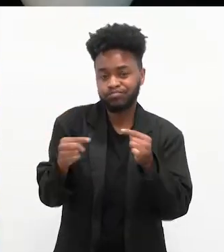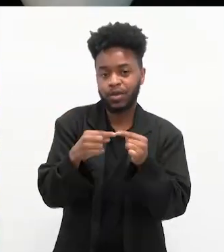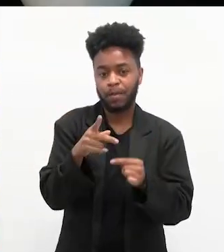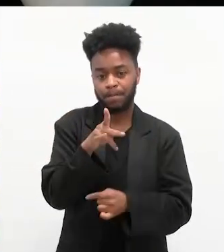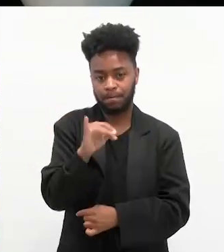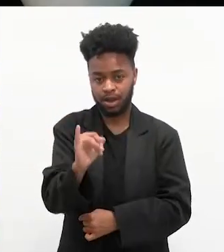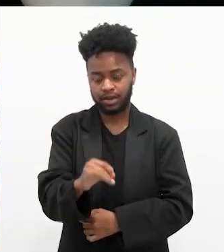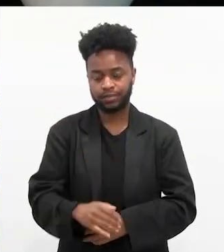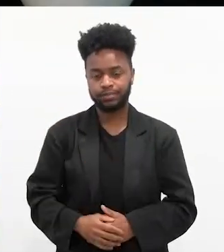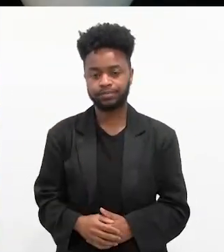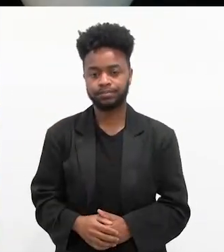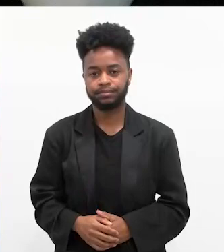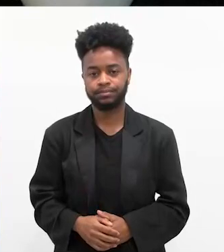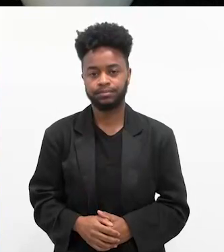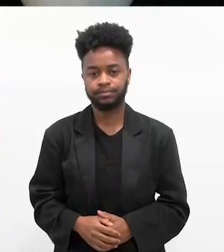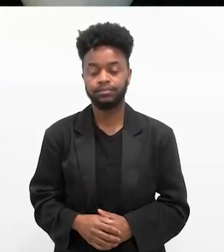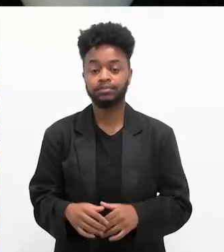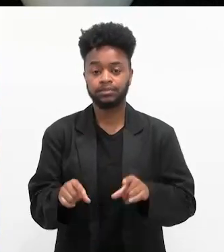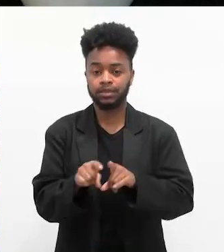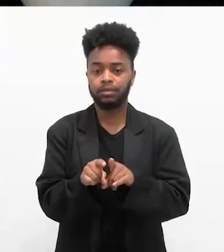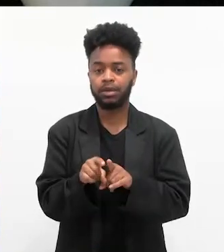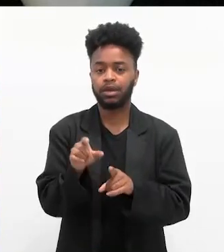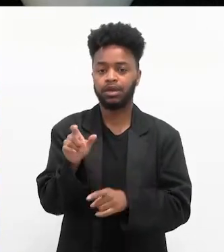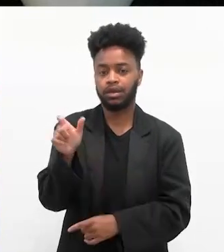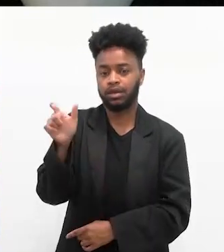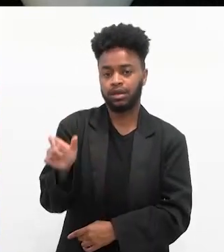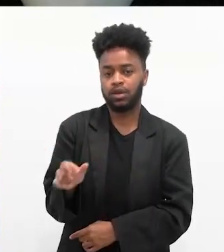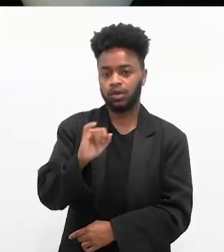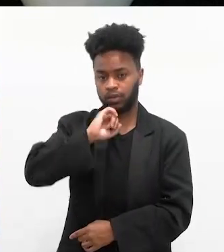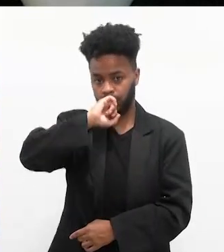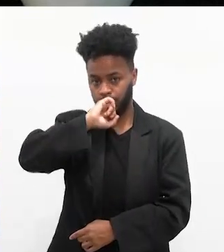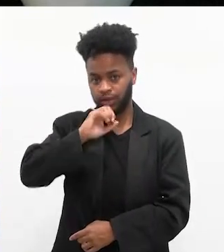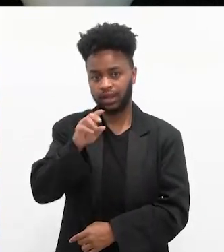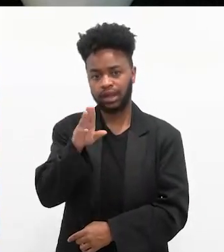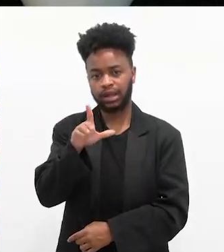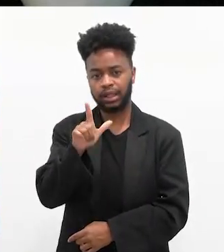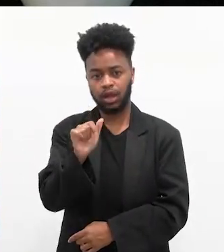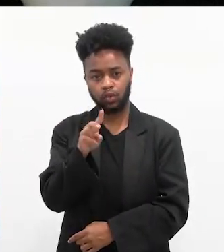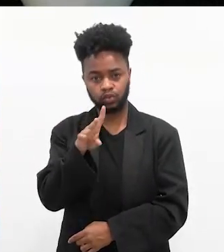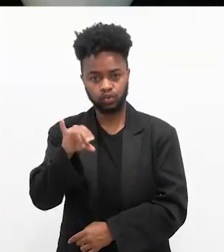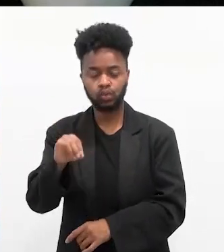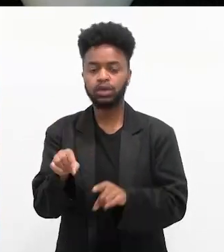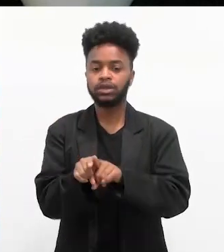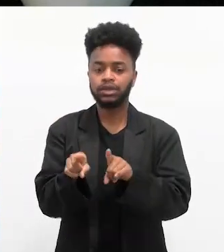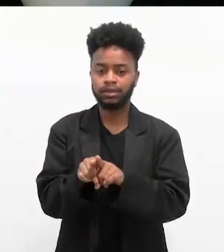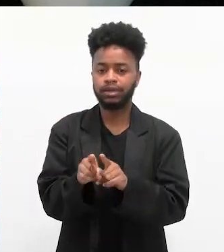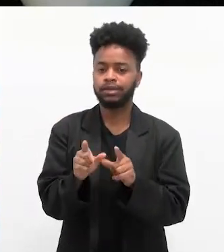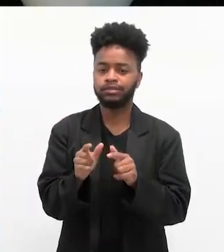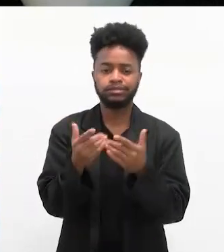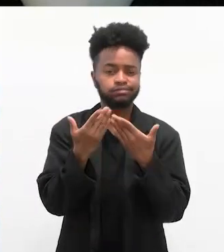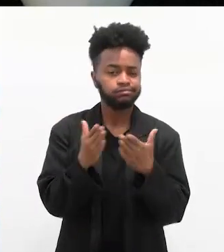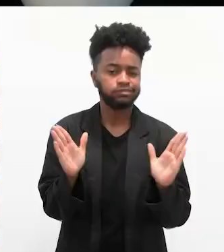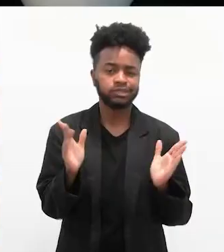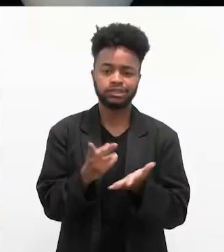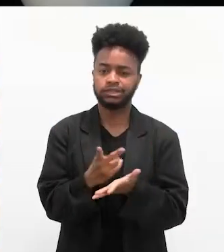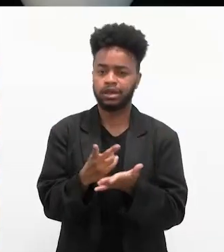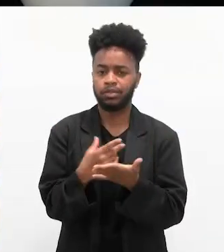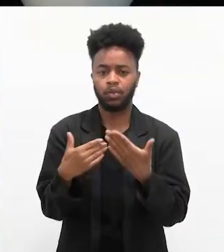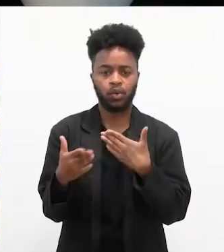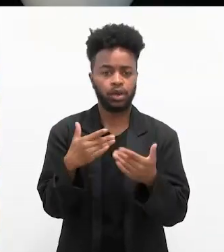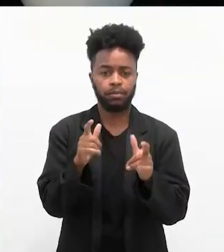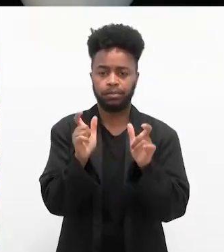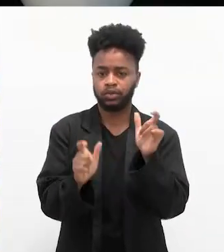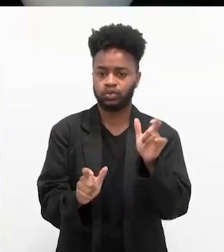Sim. E o cônego Cláudio, que é indiscutível. Ele está sempre aberto a todas